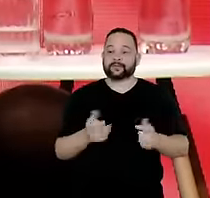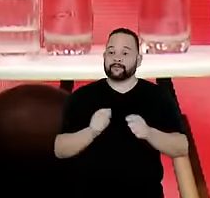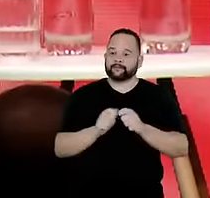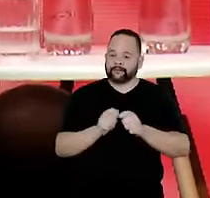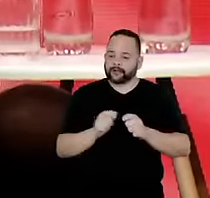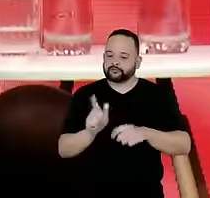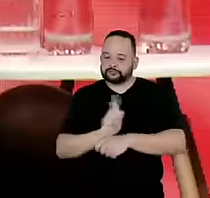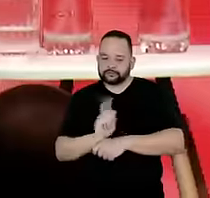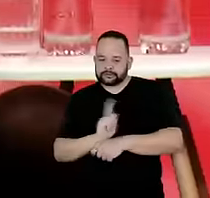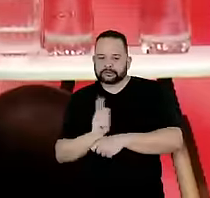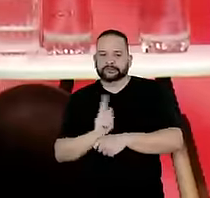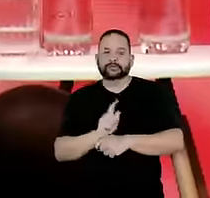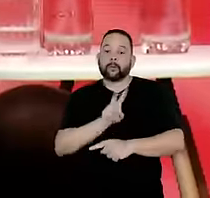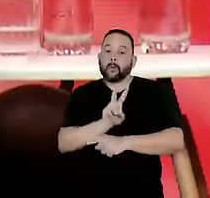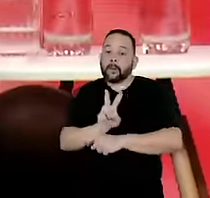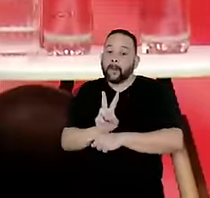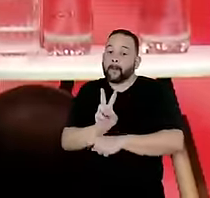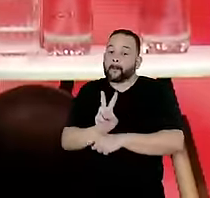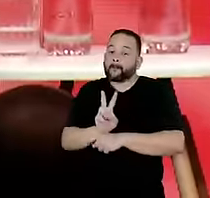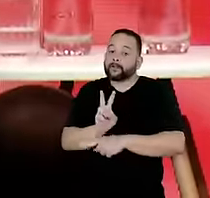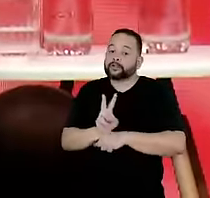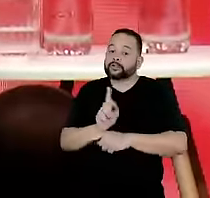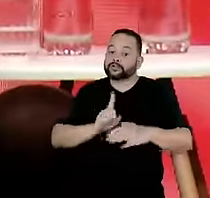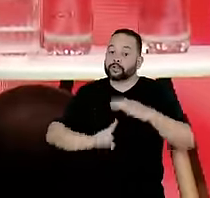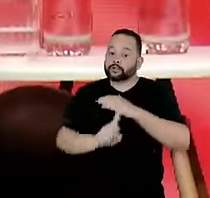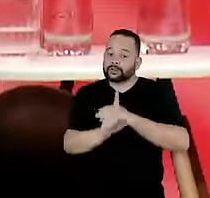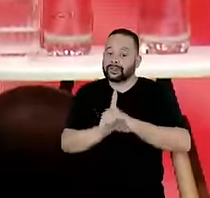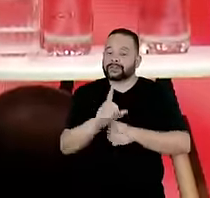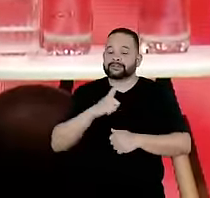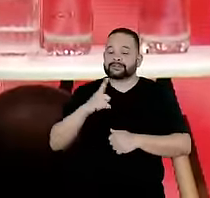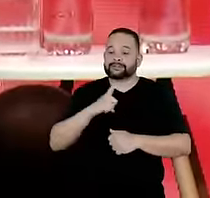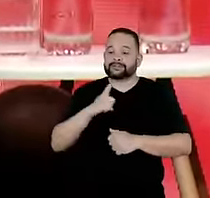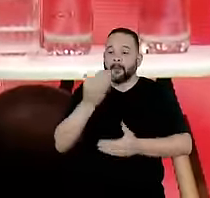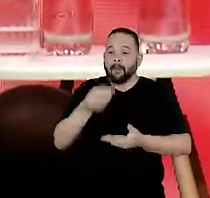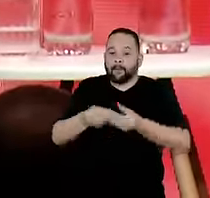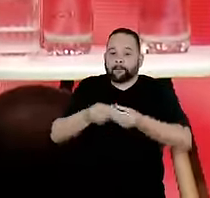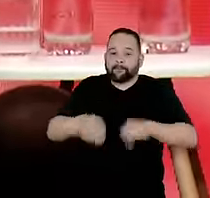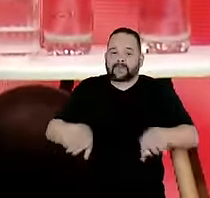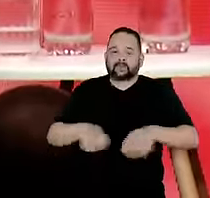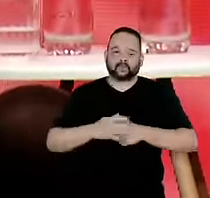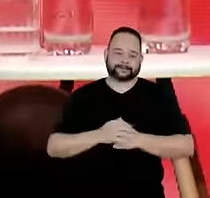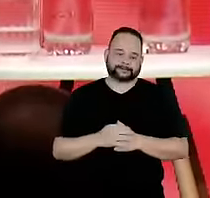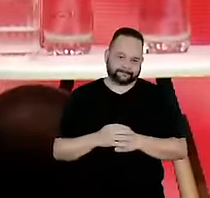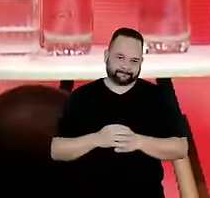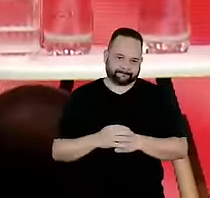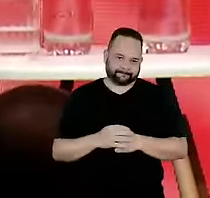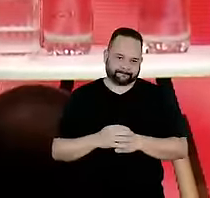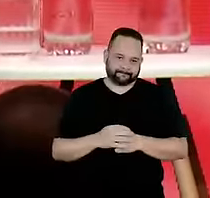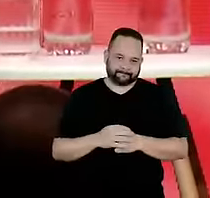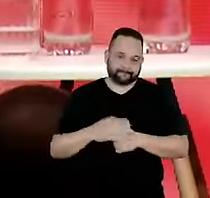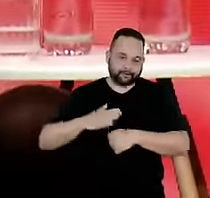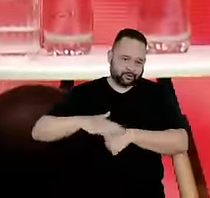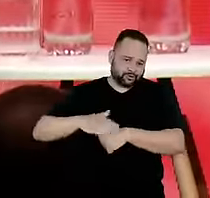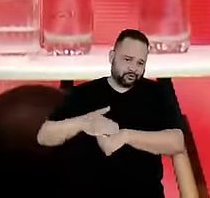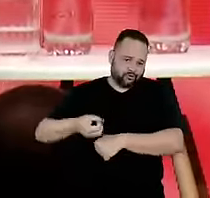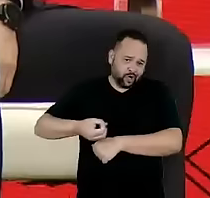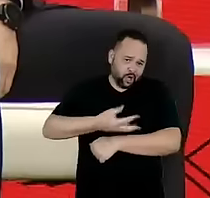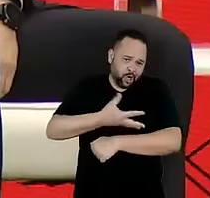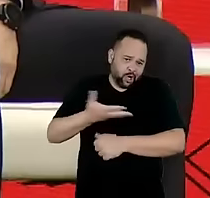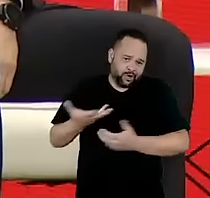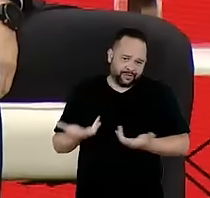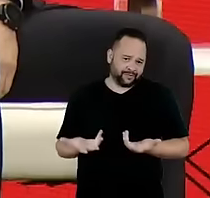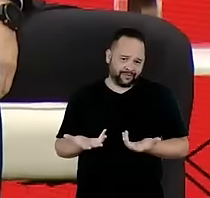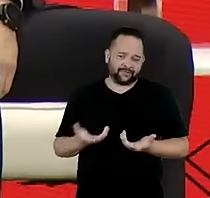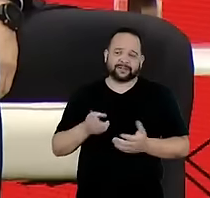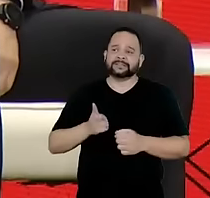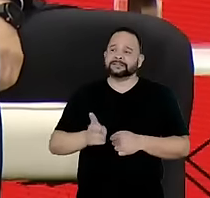de grandes drawdowns de grandes prejuízos E é isso que a gente faz de novo assim estamos sempre lutando aí para